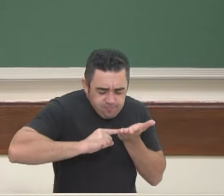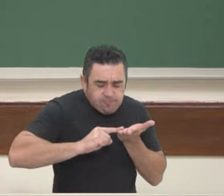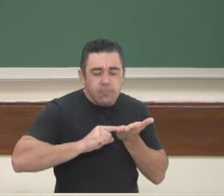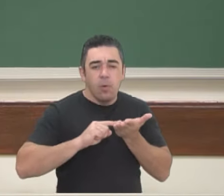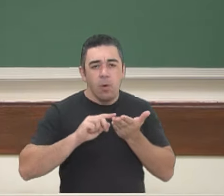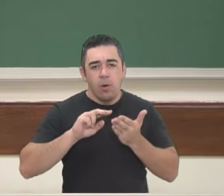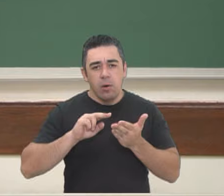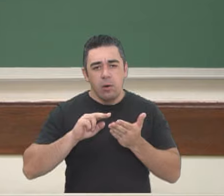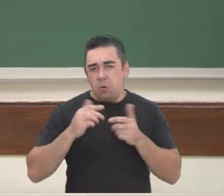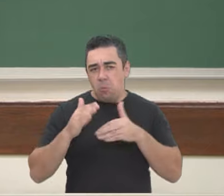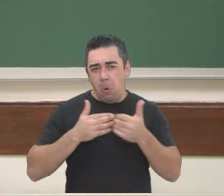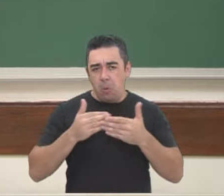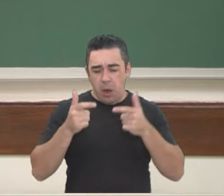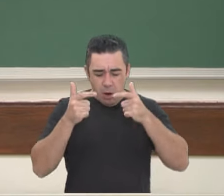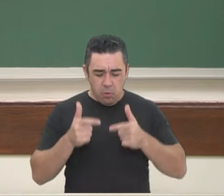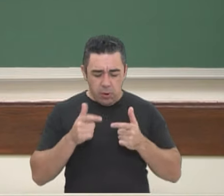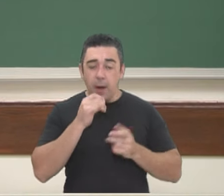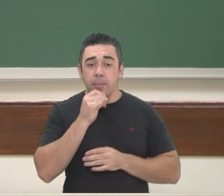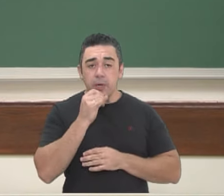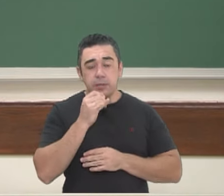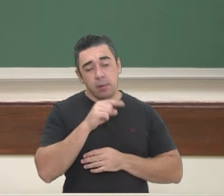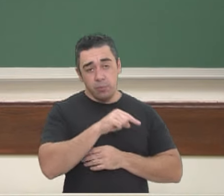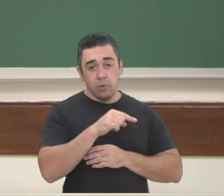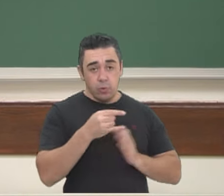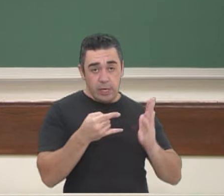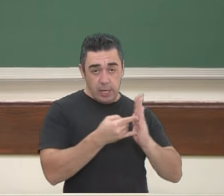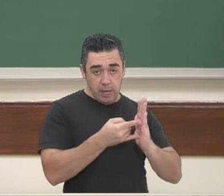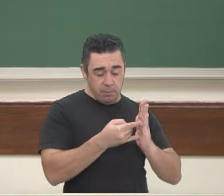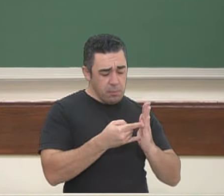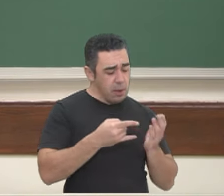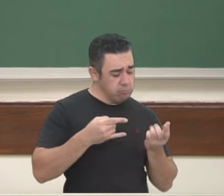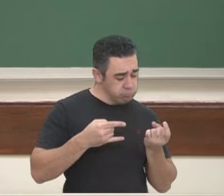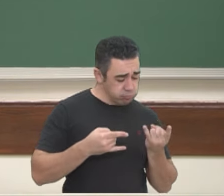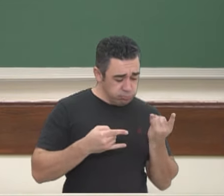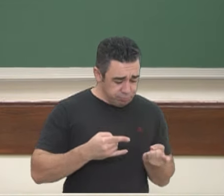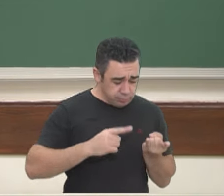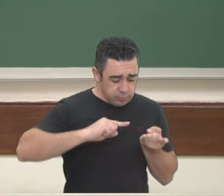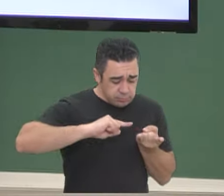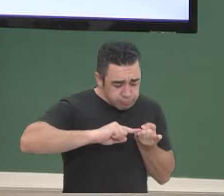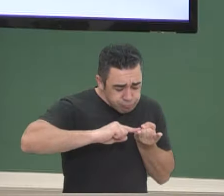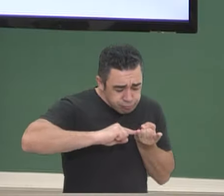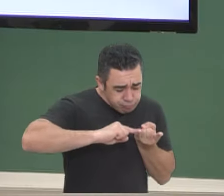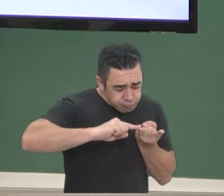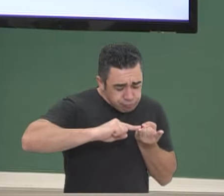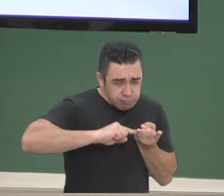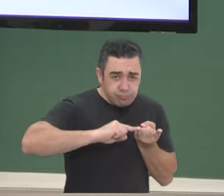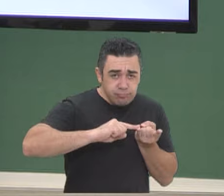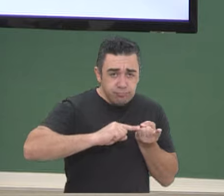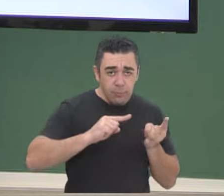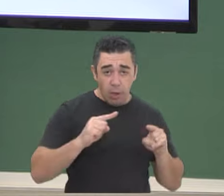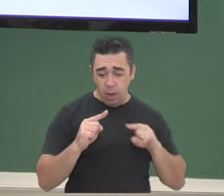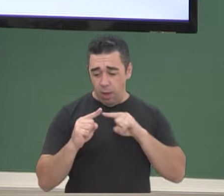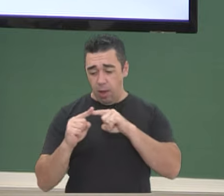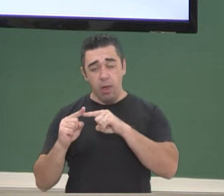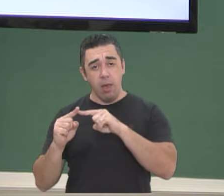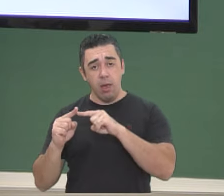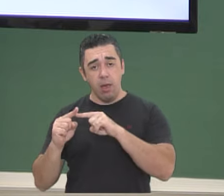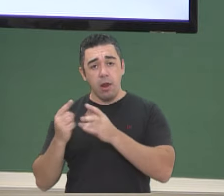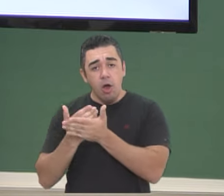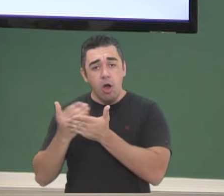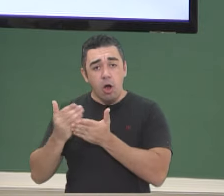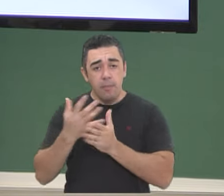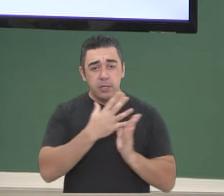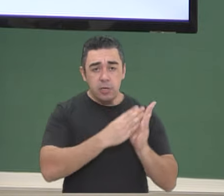ele e uma superfície de um imã e aí a gente magnetiza ele tá ele passa a ser um